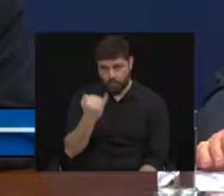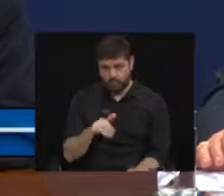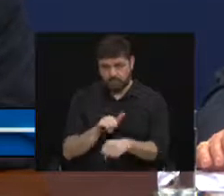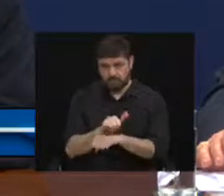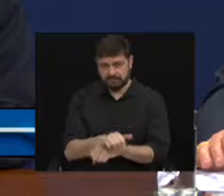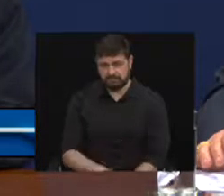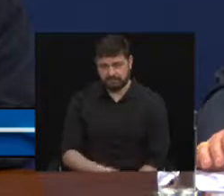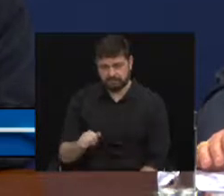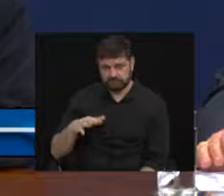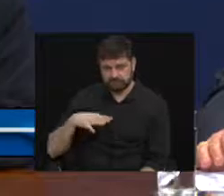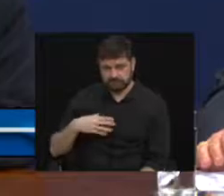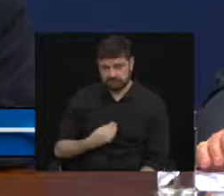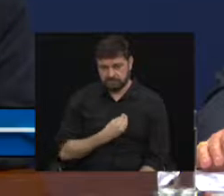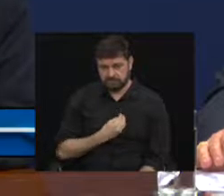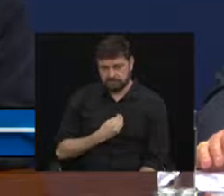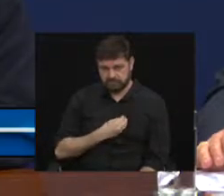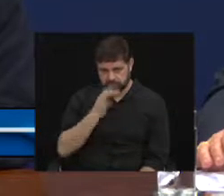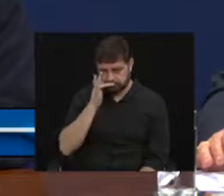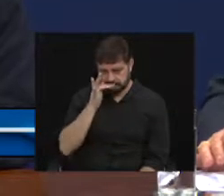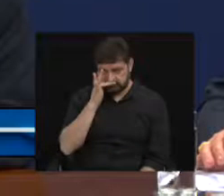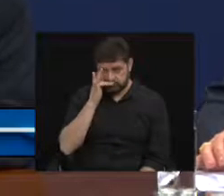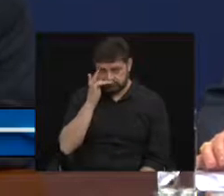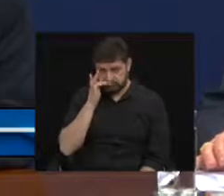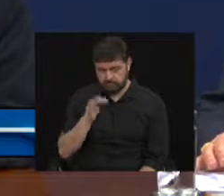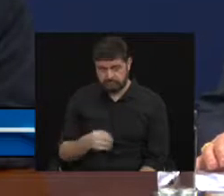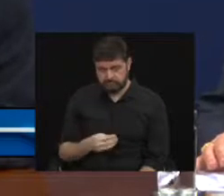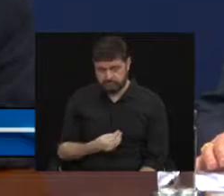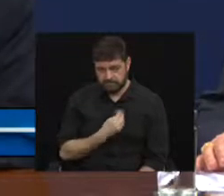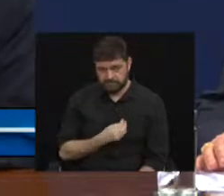eu citei aqui. Muito obrigado, senhor presidente.